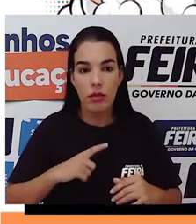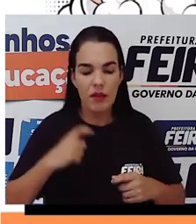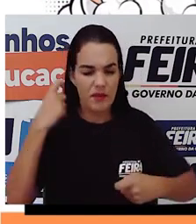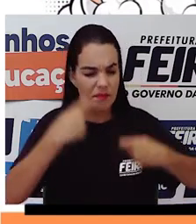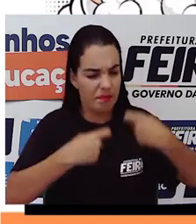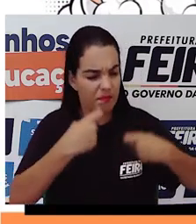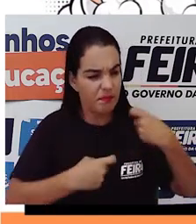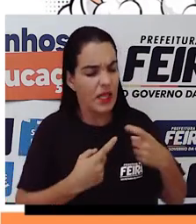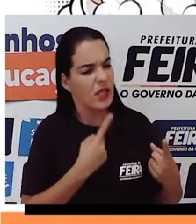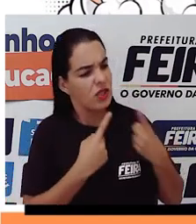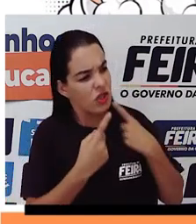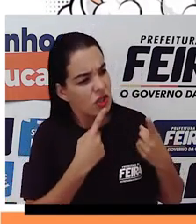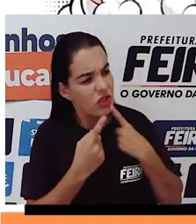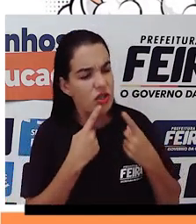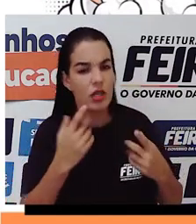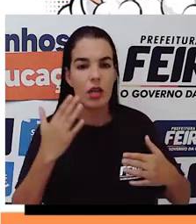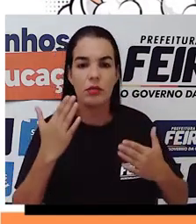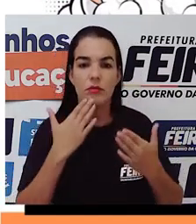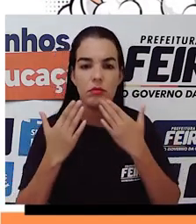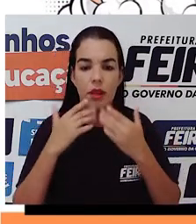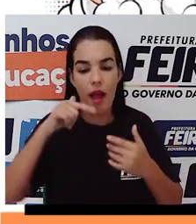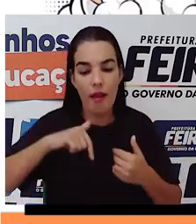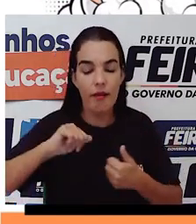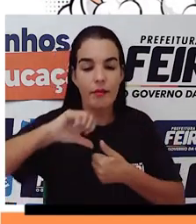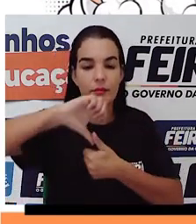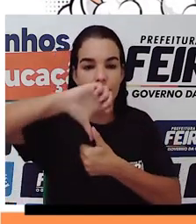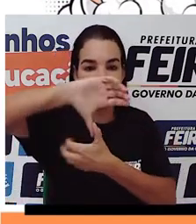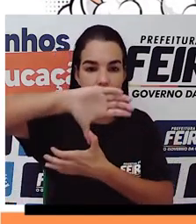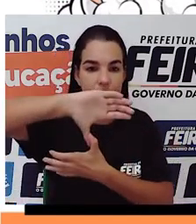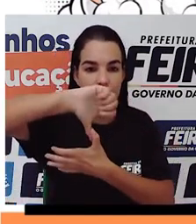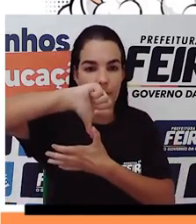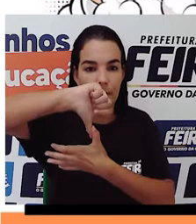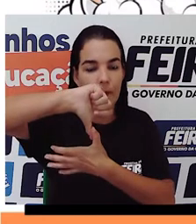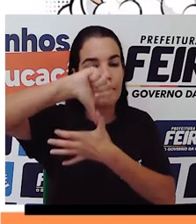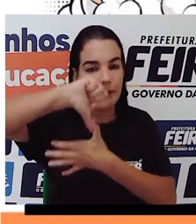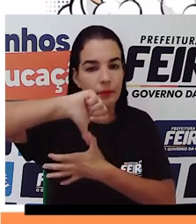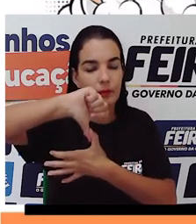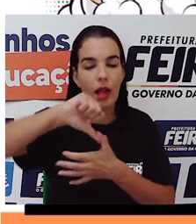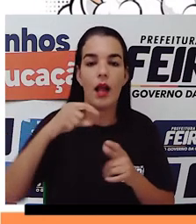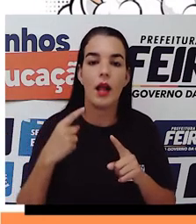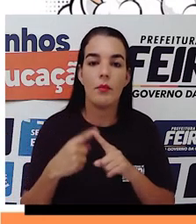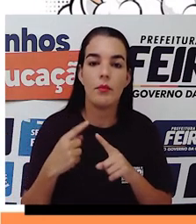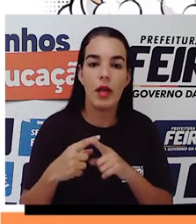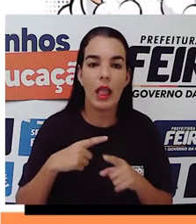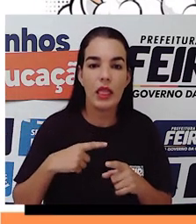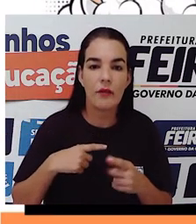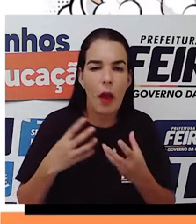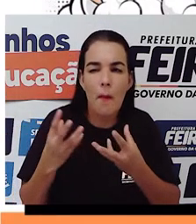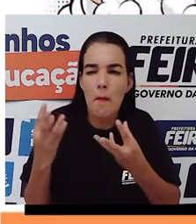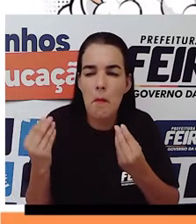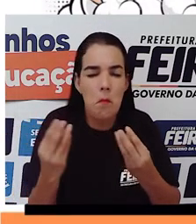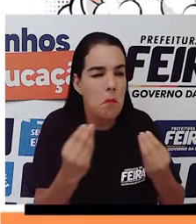domínio metropolitano aqui na América, que se materializaram em inúmeras revoltas